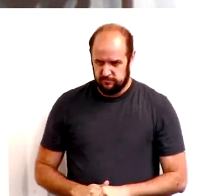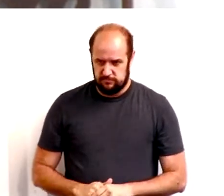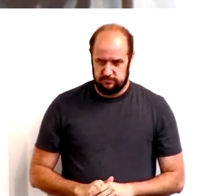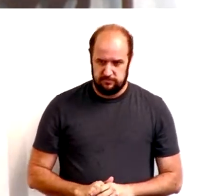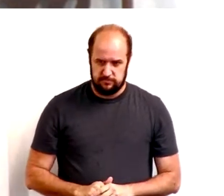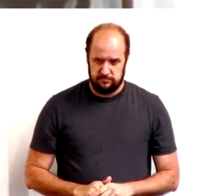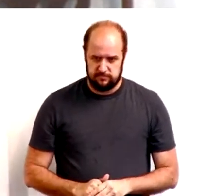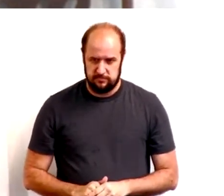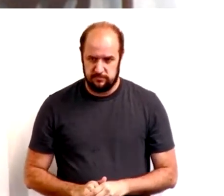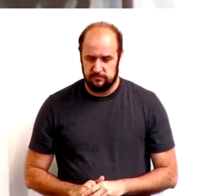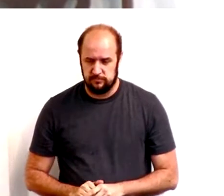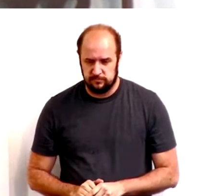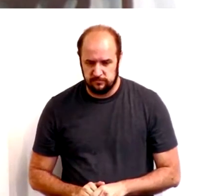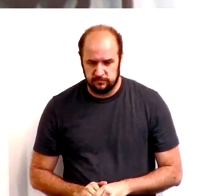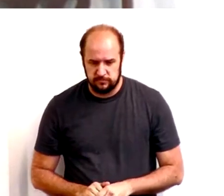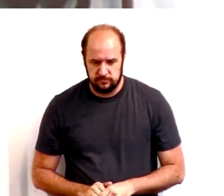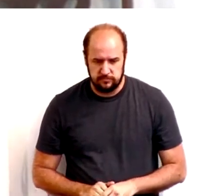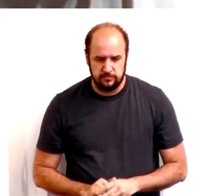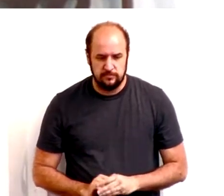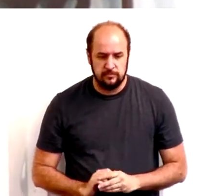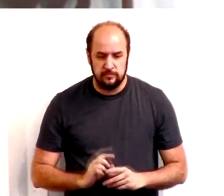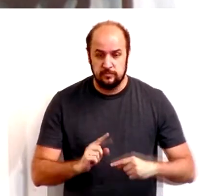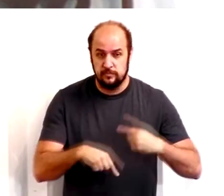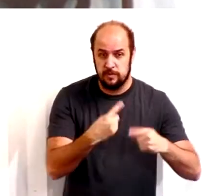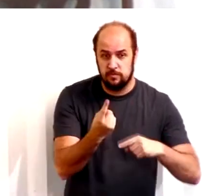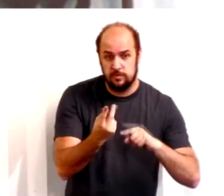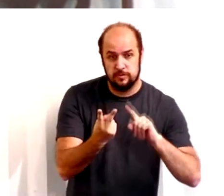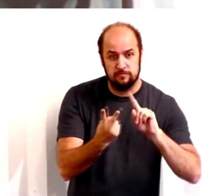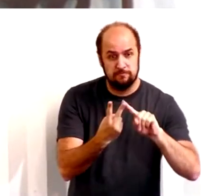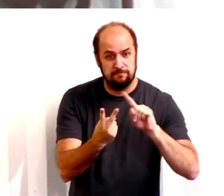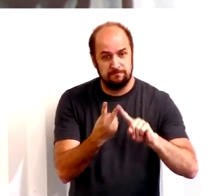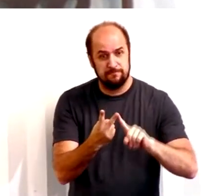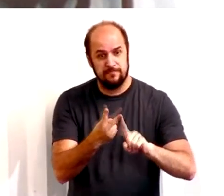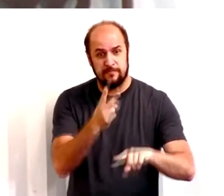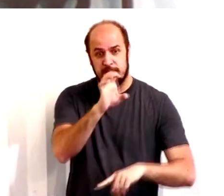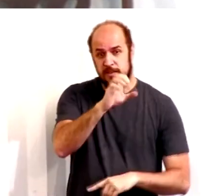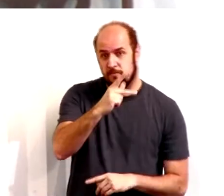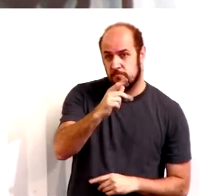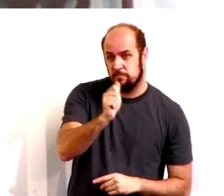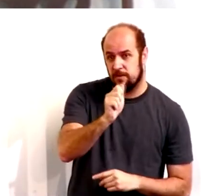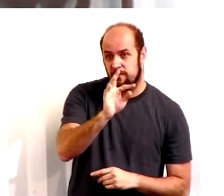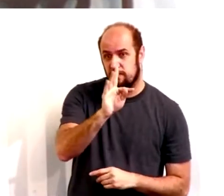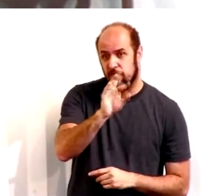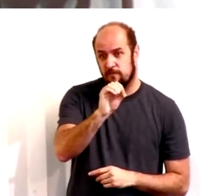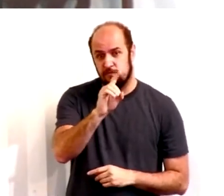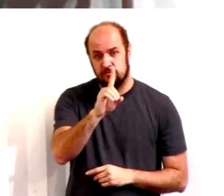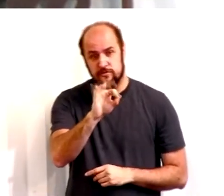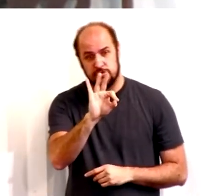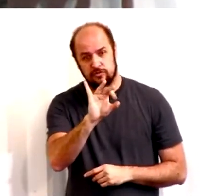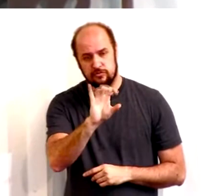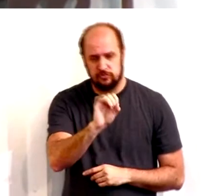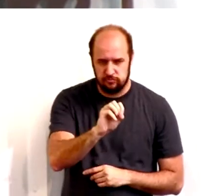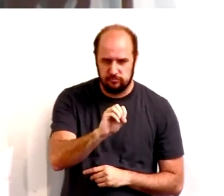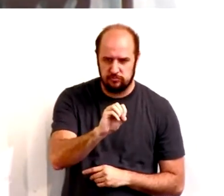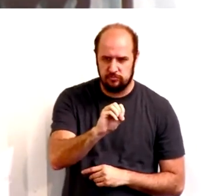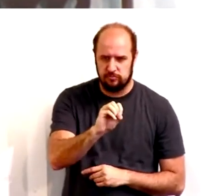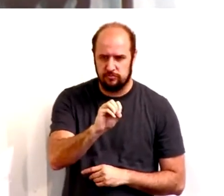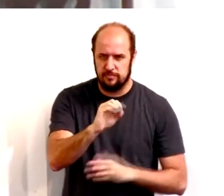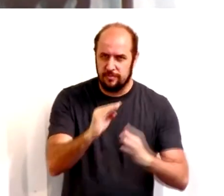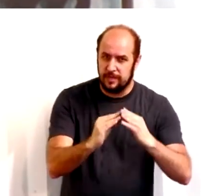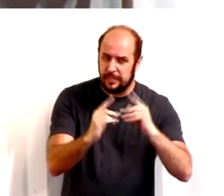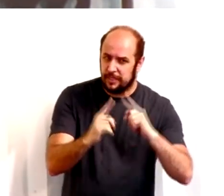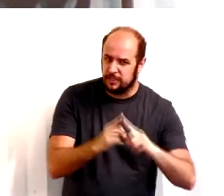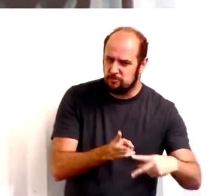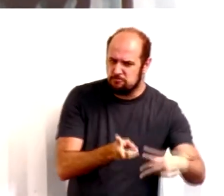gentílica também. Depois ele mostrou Epafrodito, alguém que a igreja percebeu que